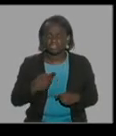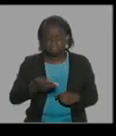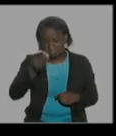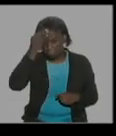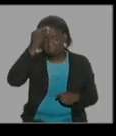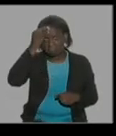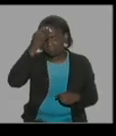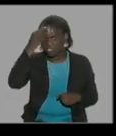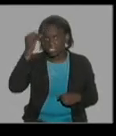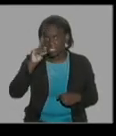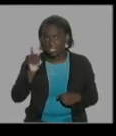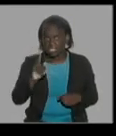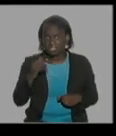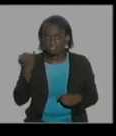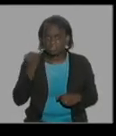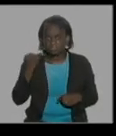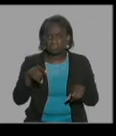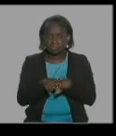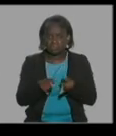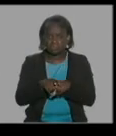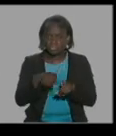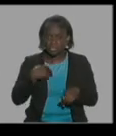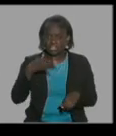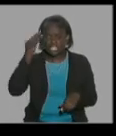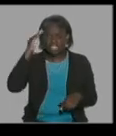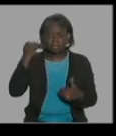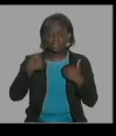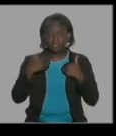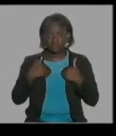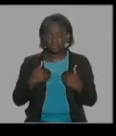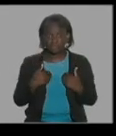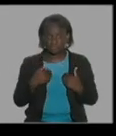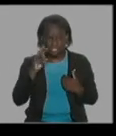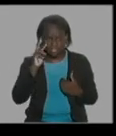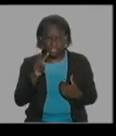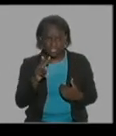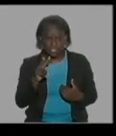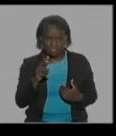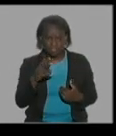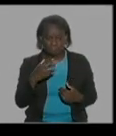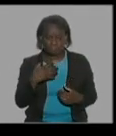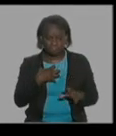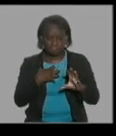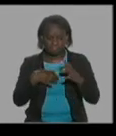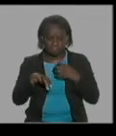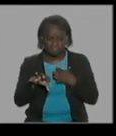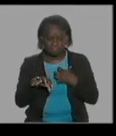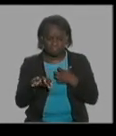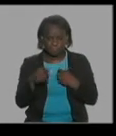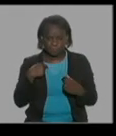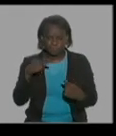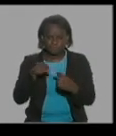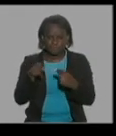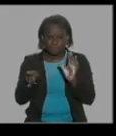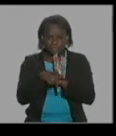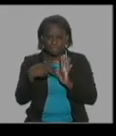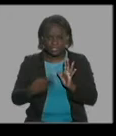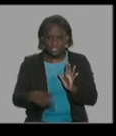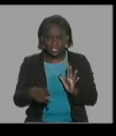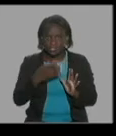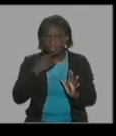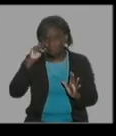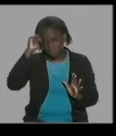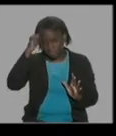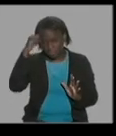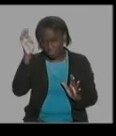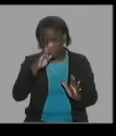muito marcante e importante para me entender também como pessoa. Você se reconheceu enquanto um